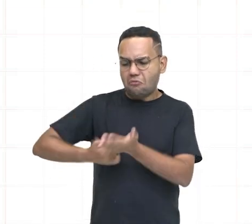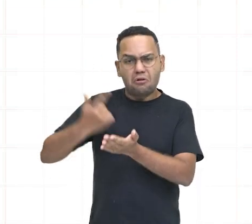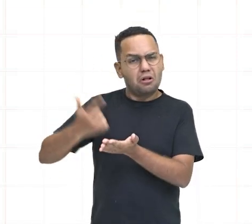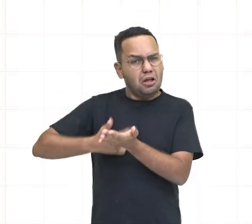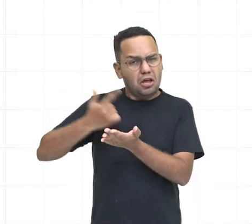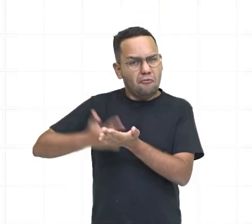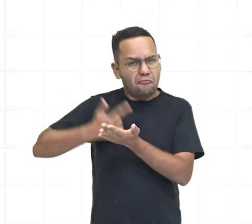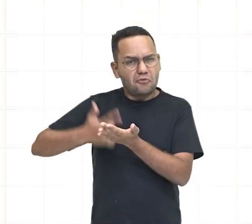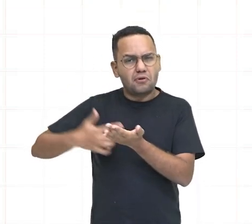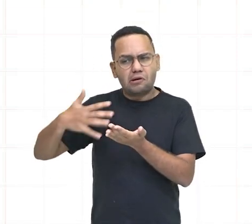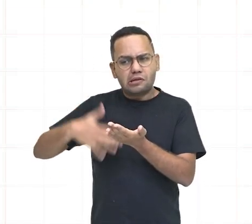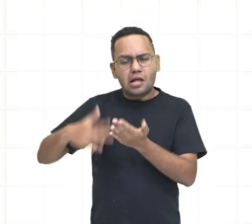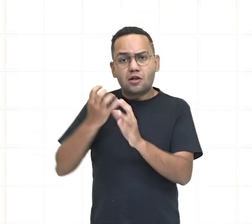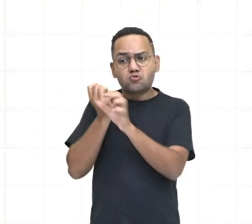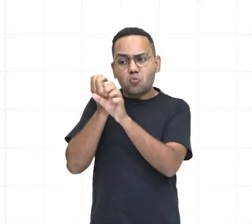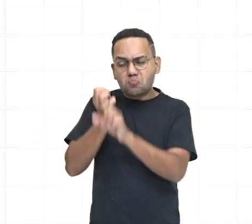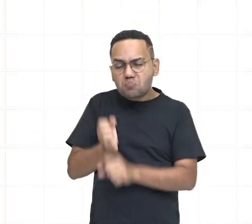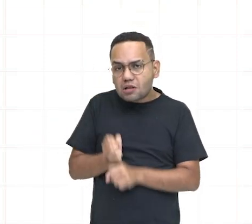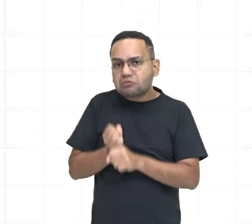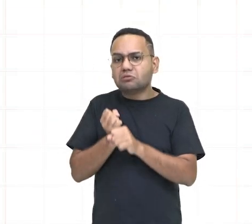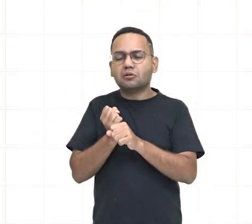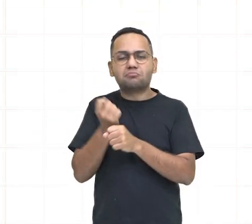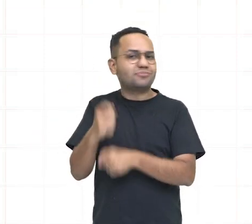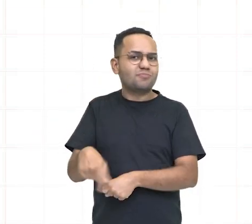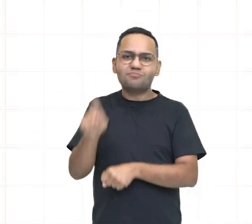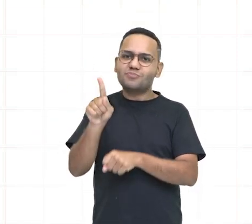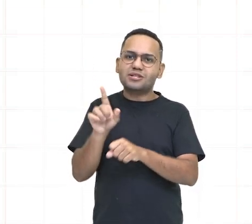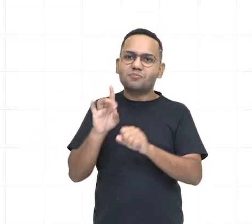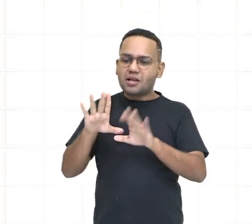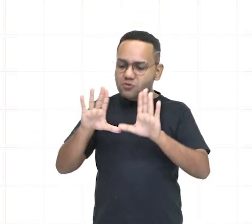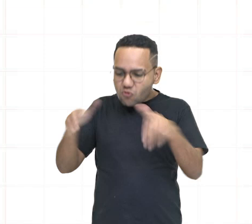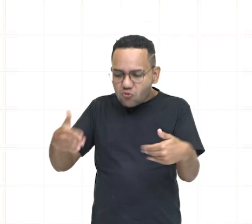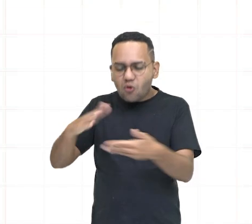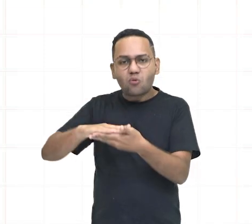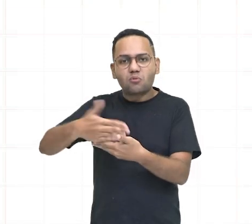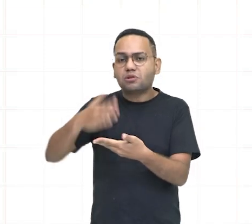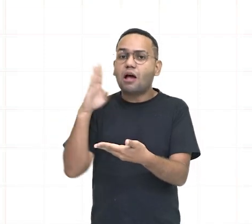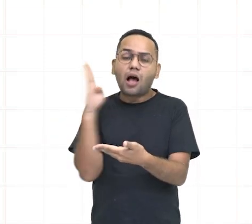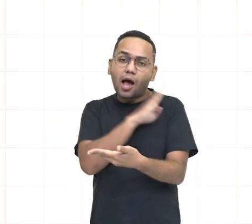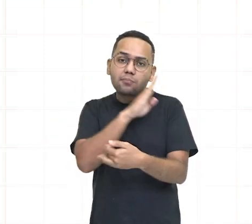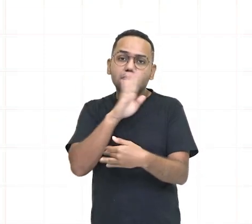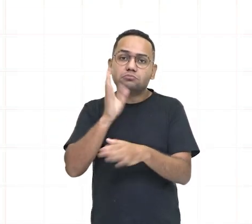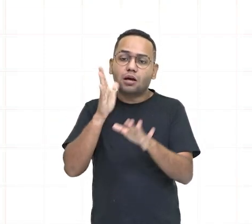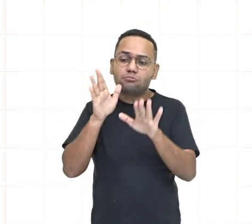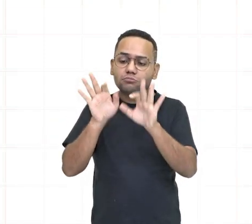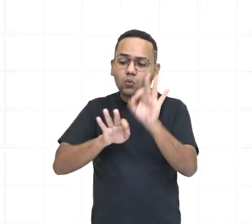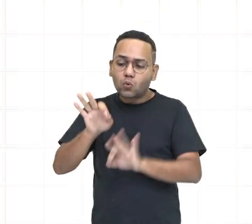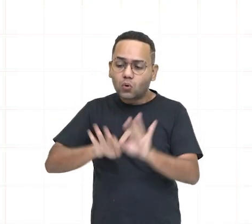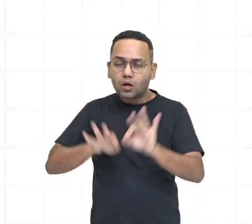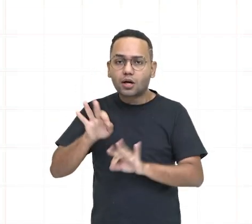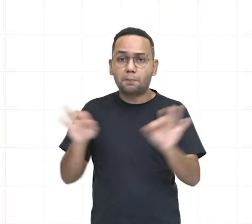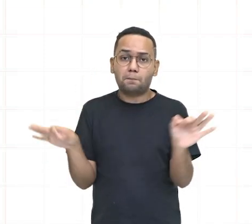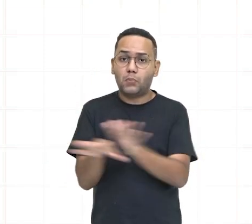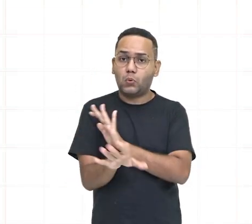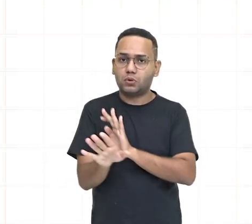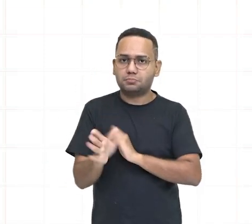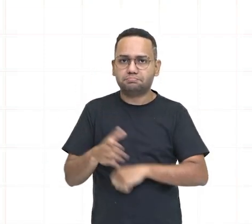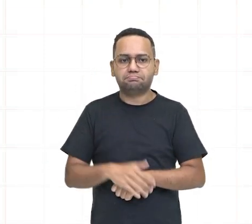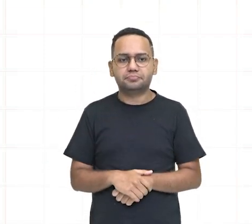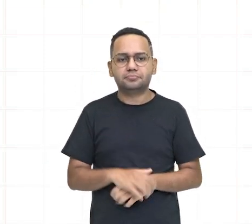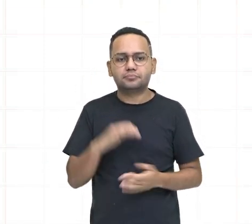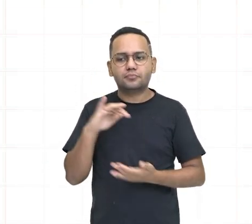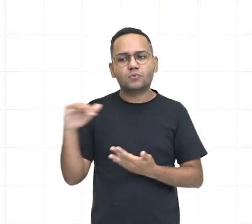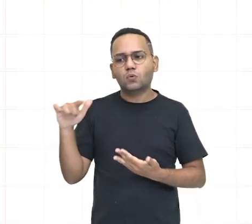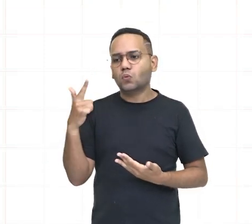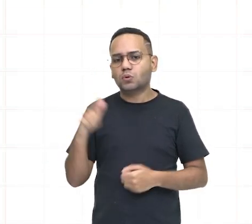Isso para dar somente um exemplo. Além disso, a mão de obra é substituída por máquinas ou